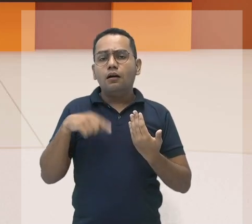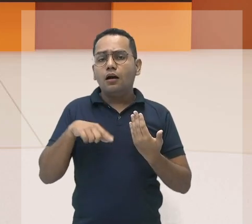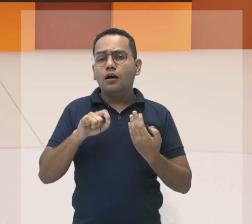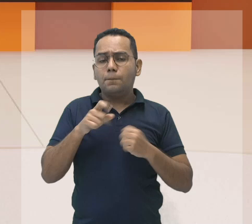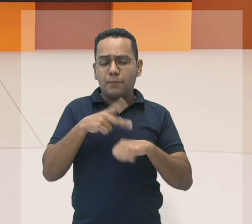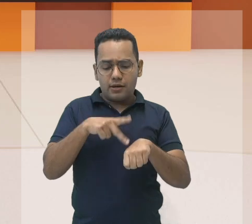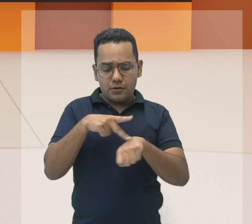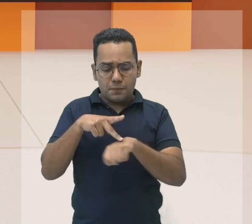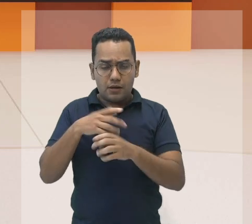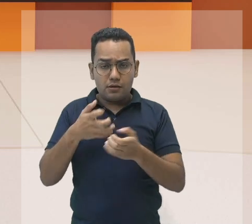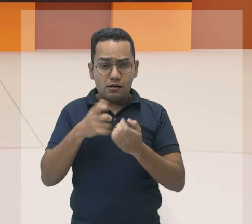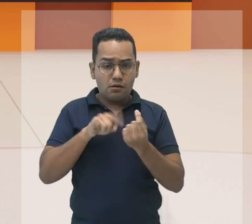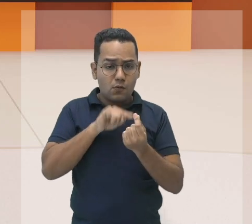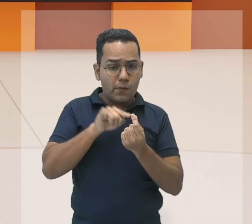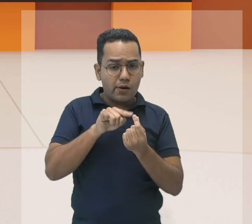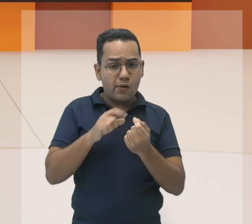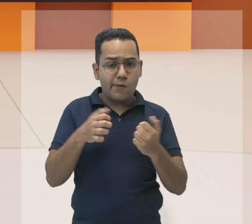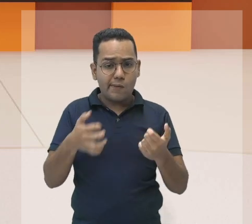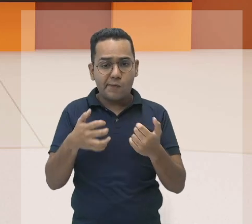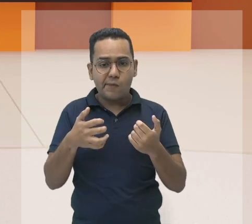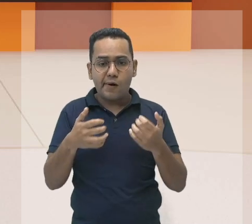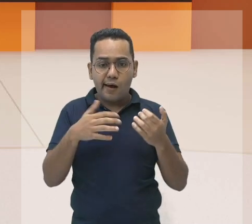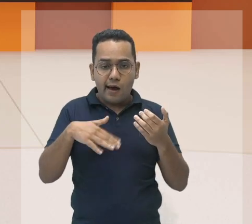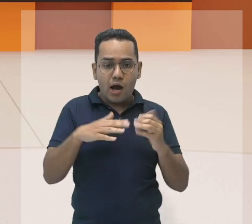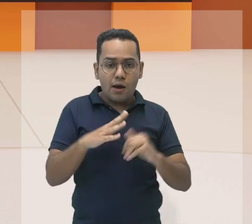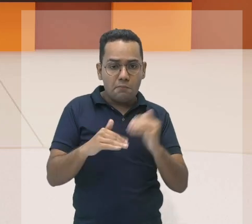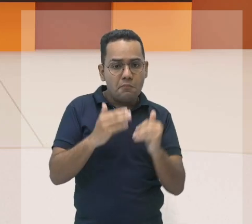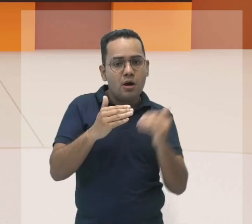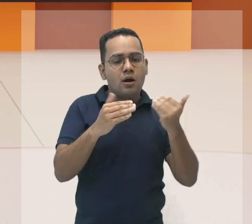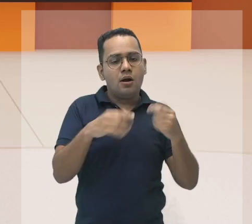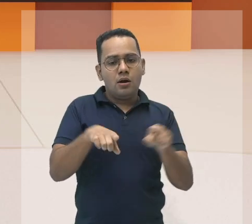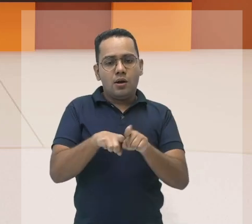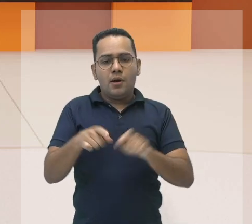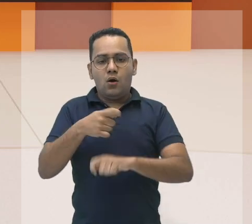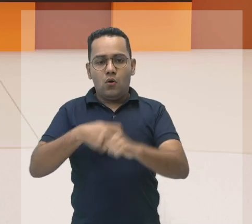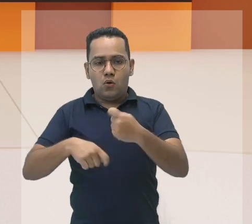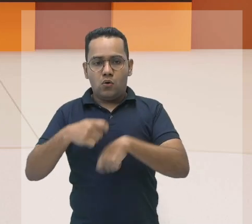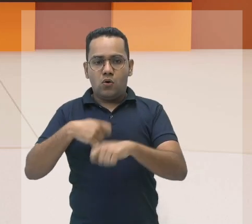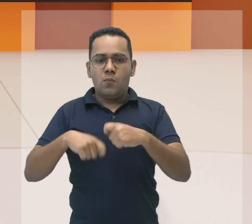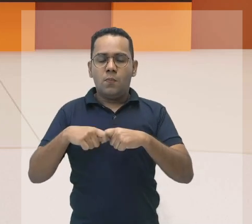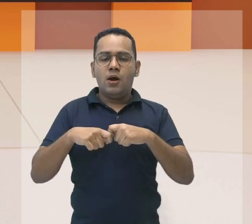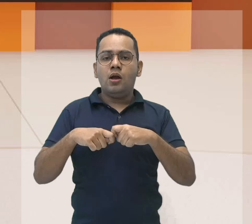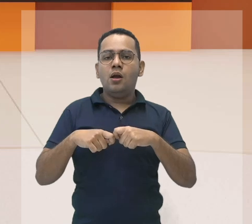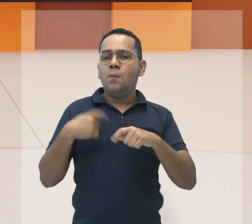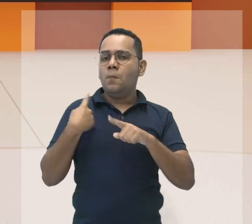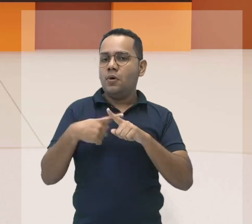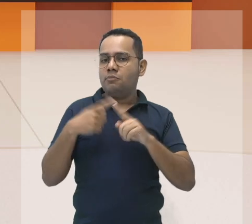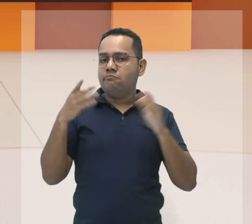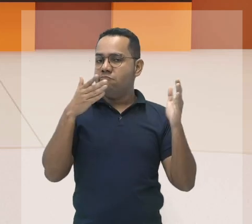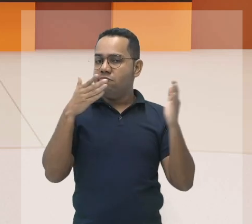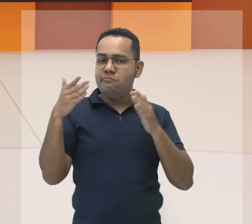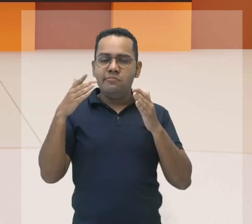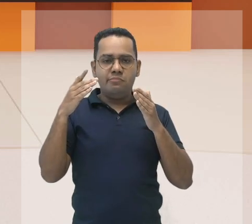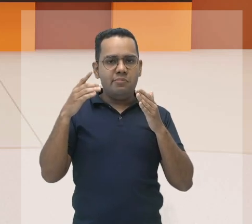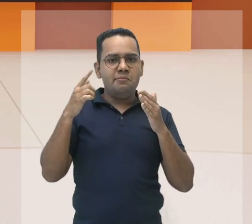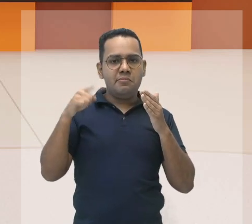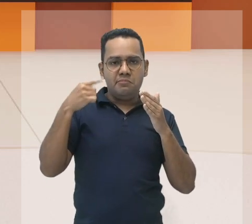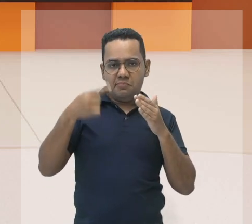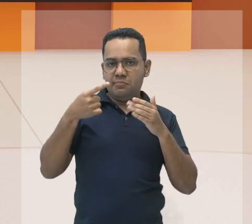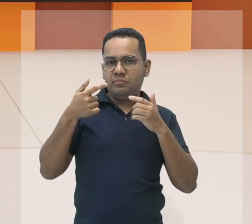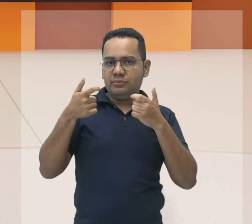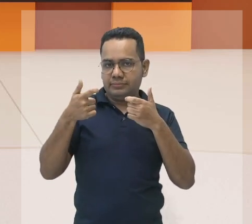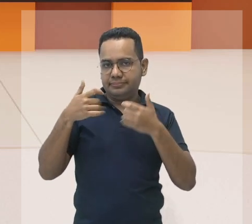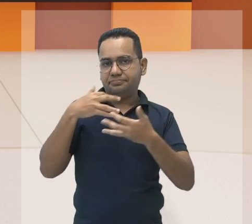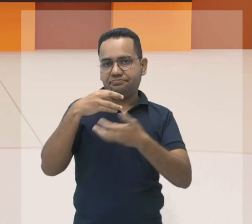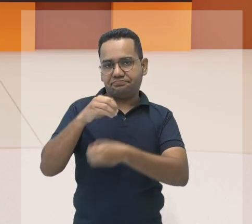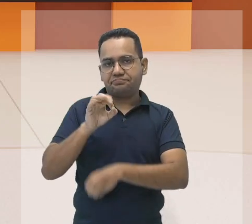a economia regional, promover ali o comércio e também a estabilidade de uma forma geral, em especial nesse mundo